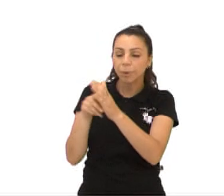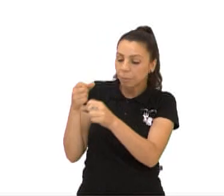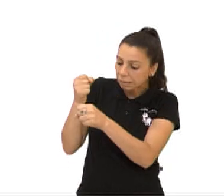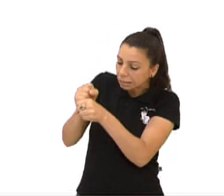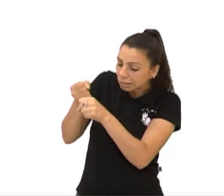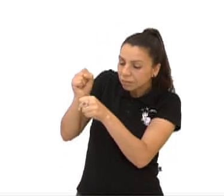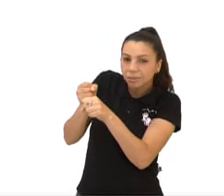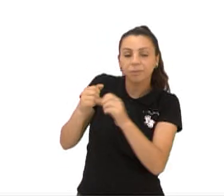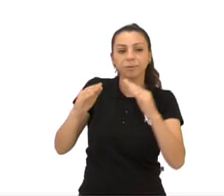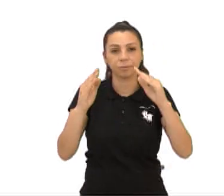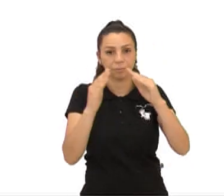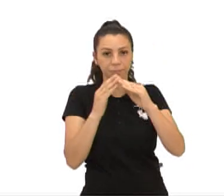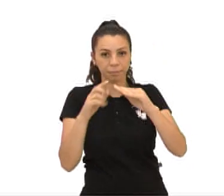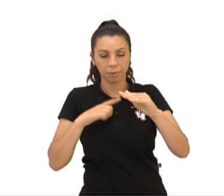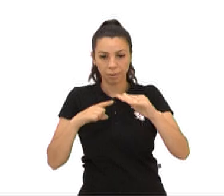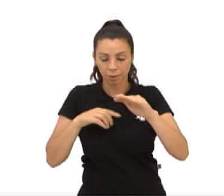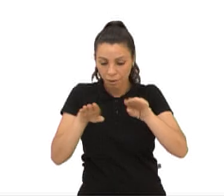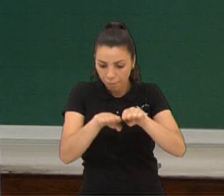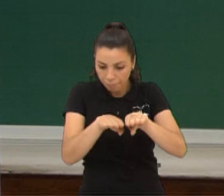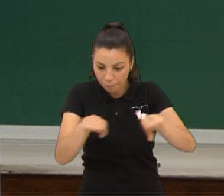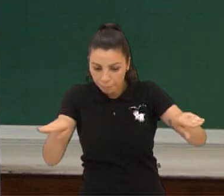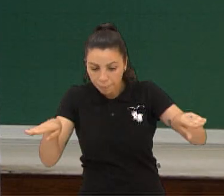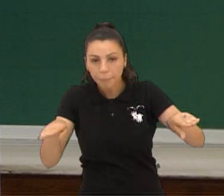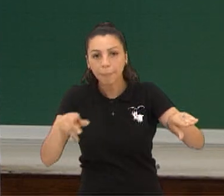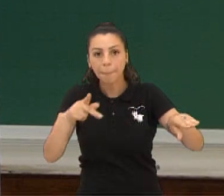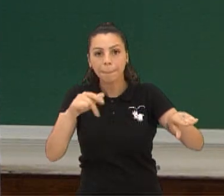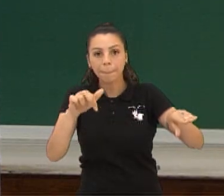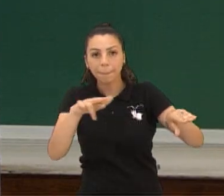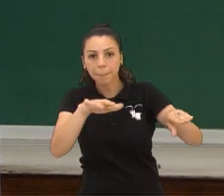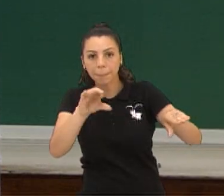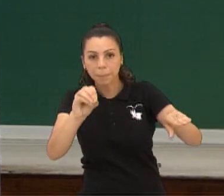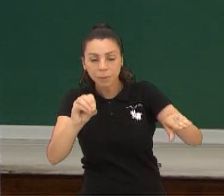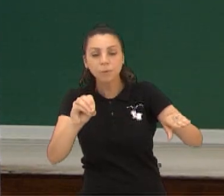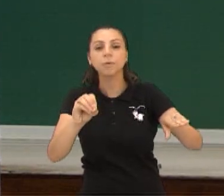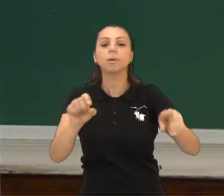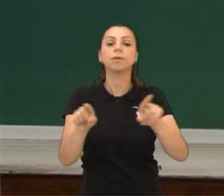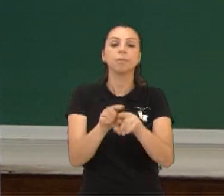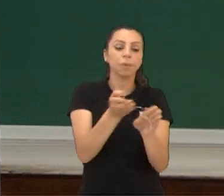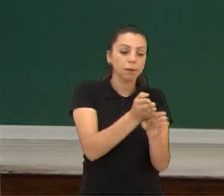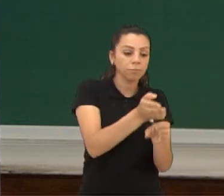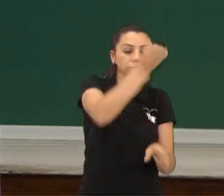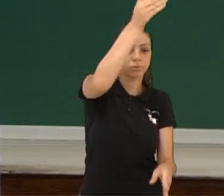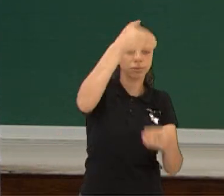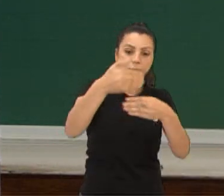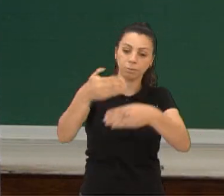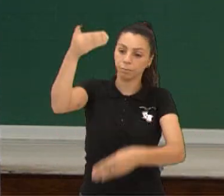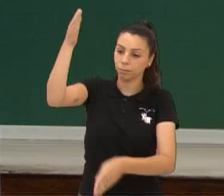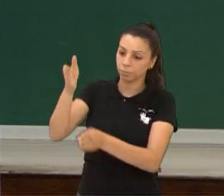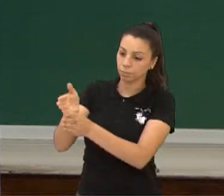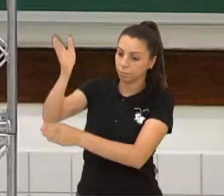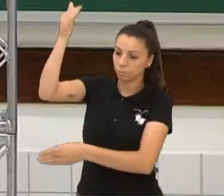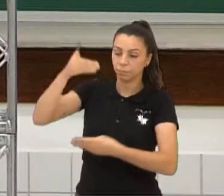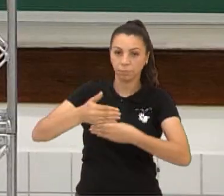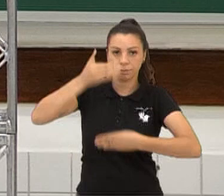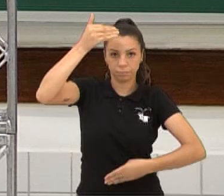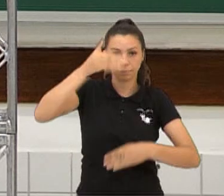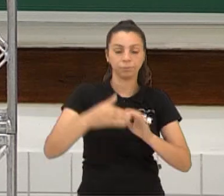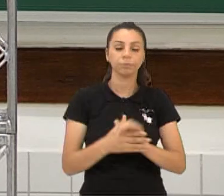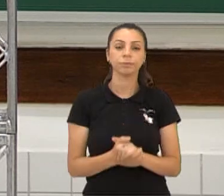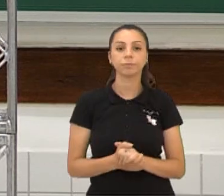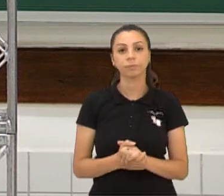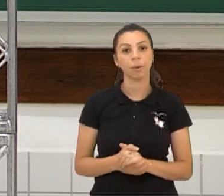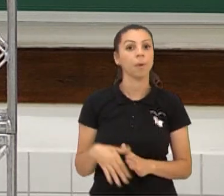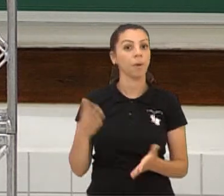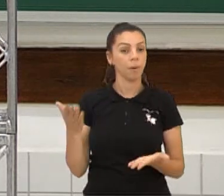Iremos construir pisos e paredes. Então, a gente vai pensar nas paredes e nos pisos. Quer ver só? Prestem